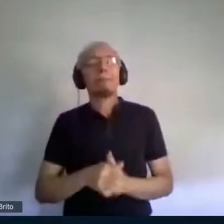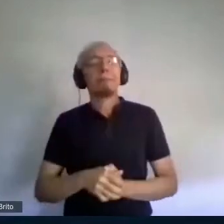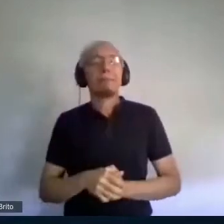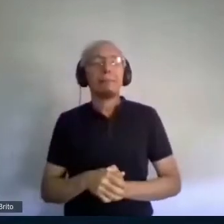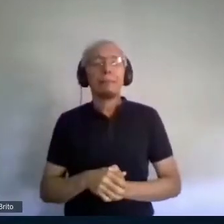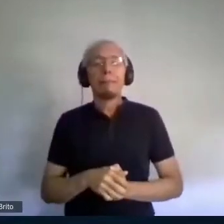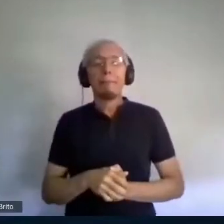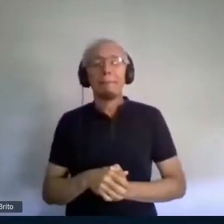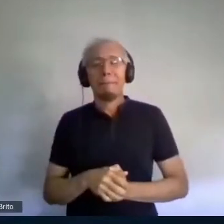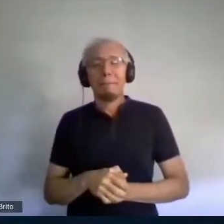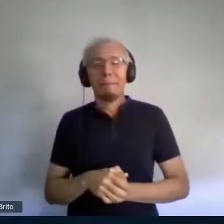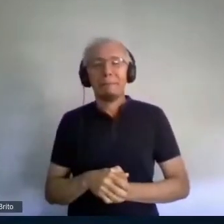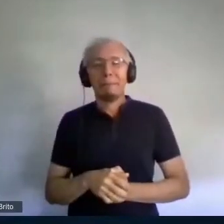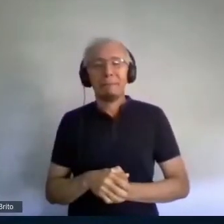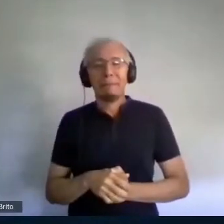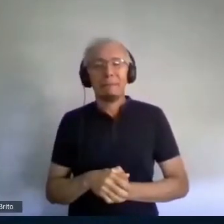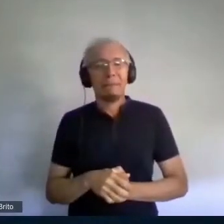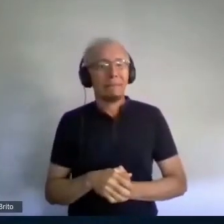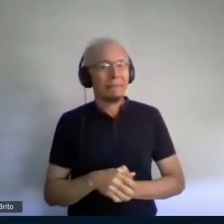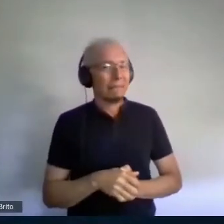lá. Toma lá, dá